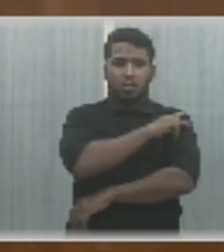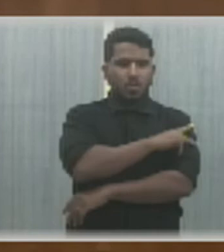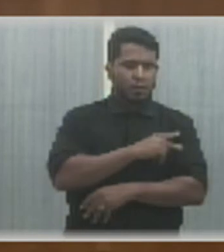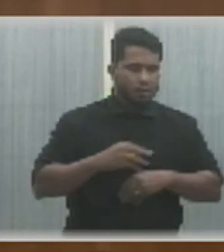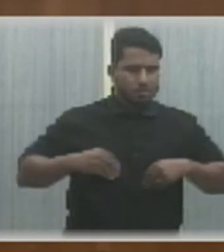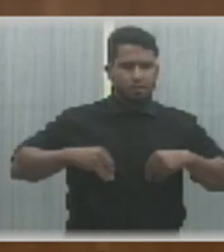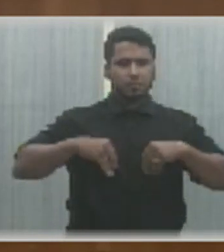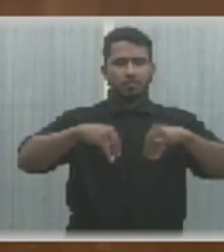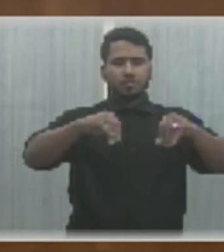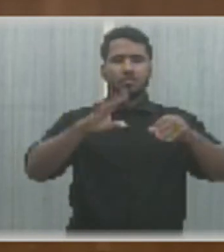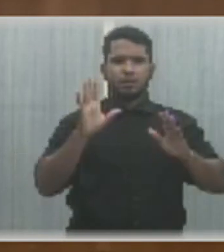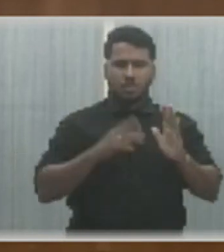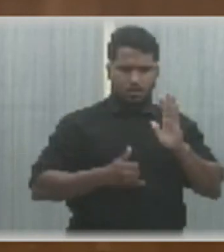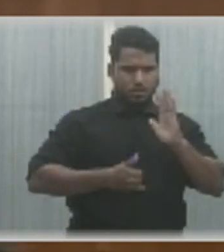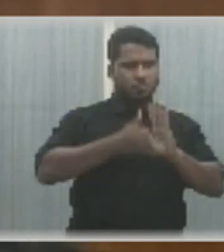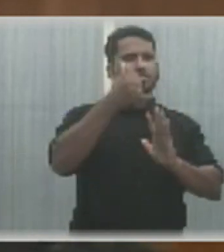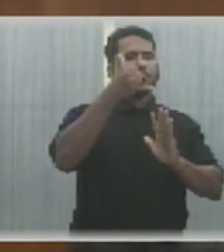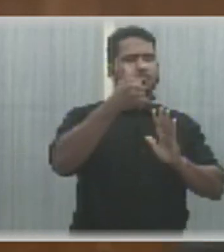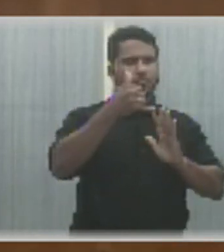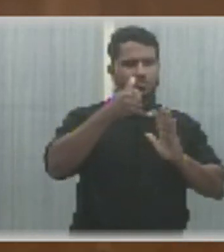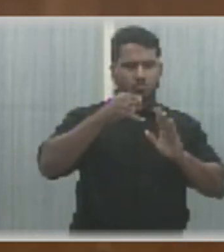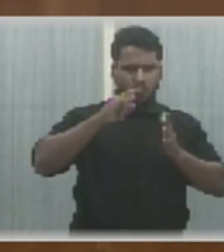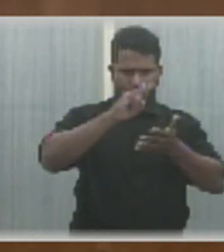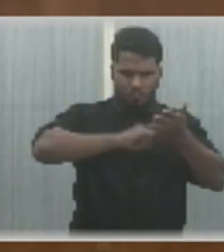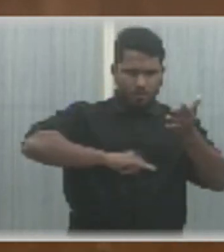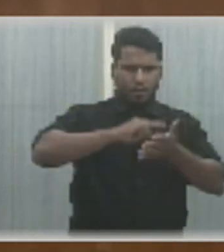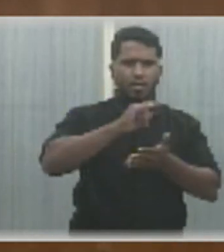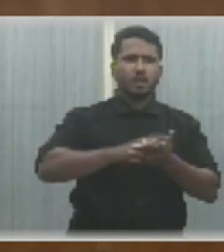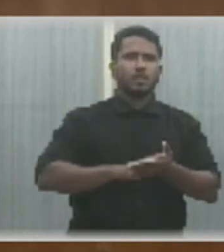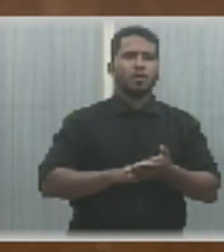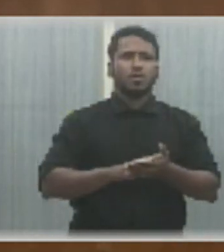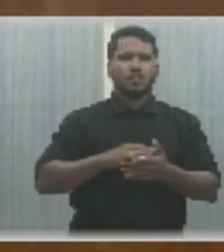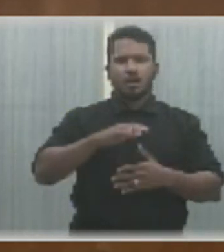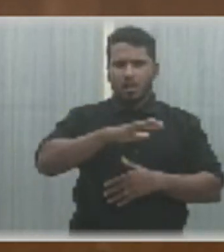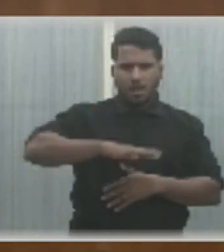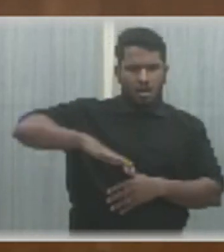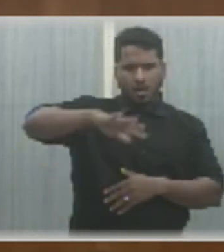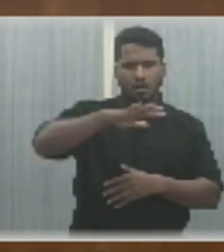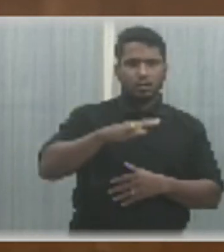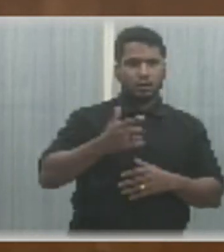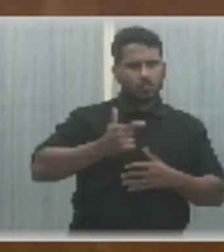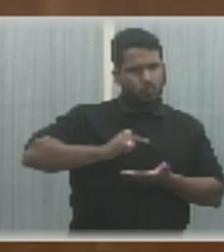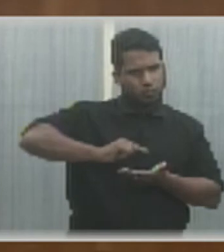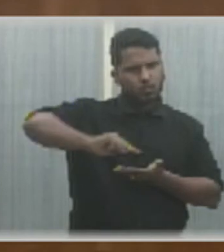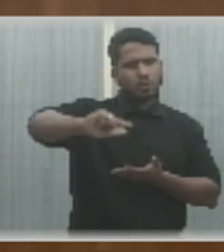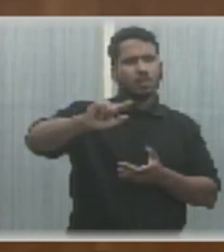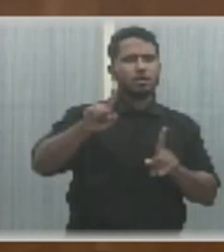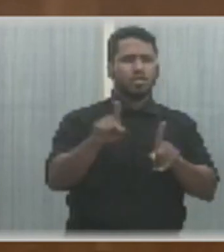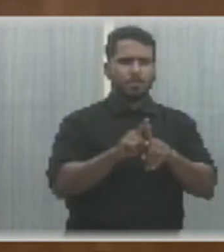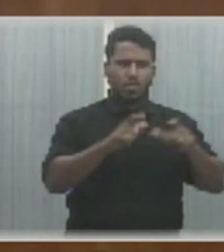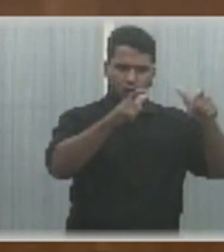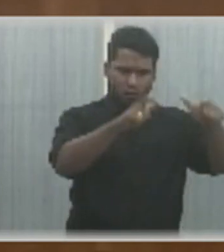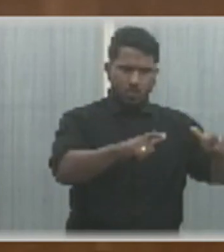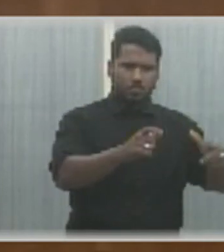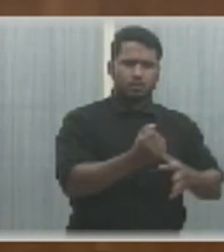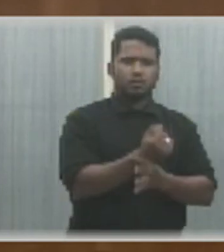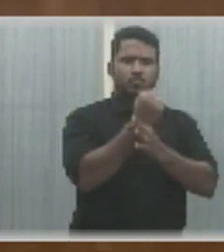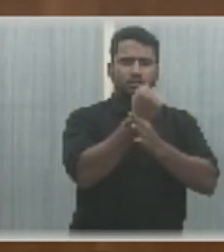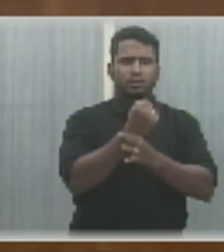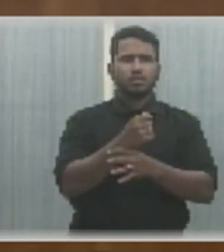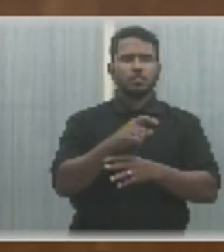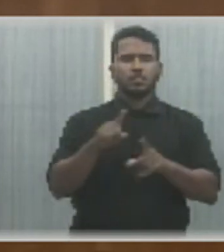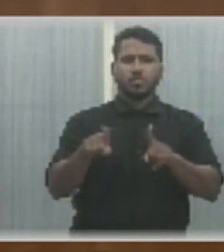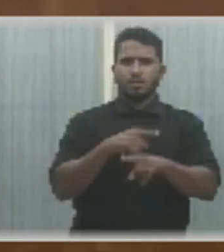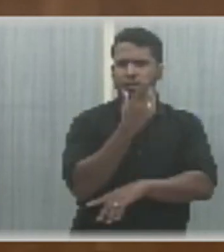imóveis cadastrados, tanto com área de proteção permanente, como reserva legal, como